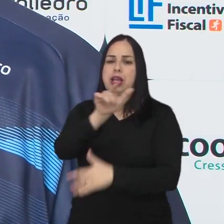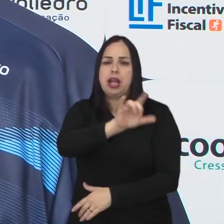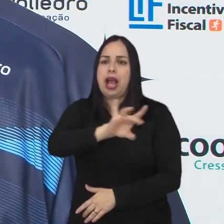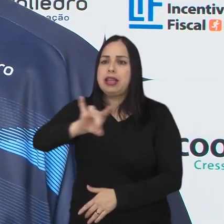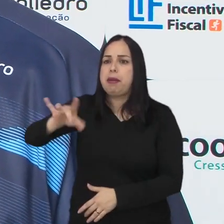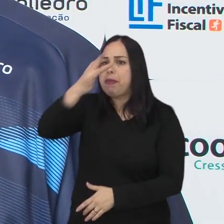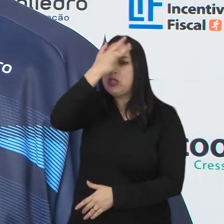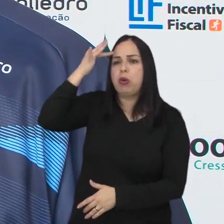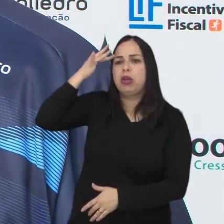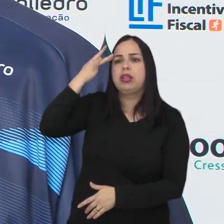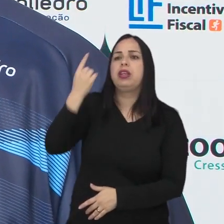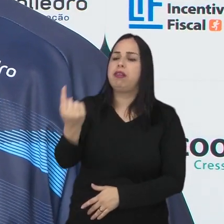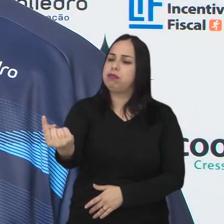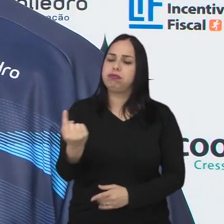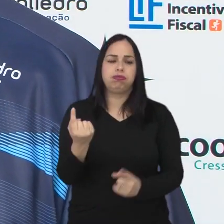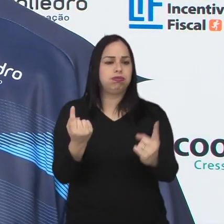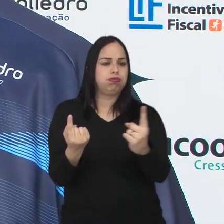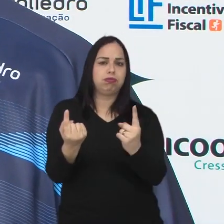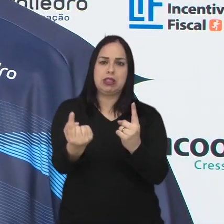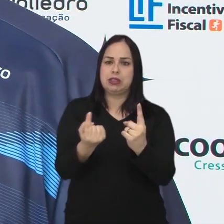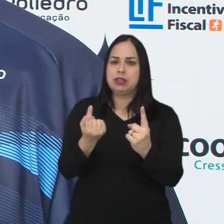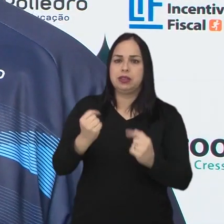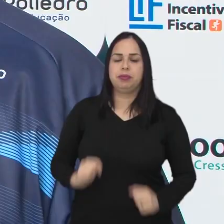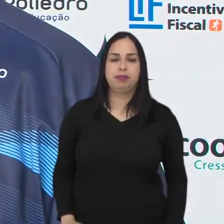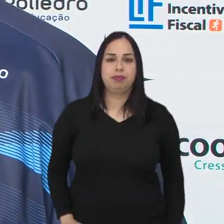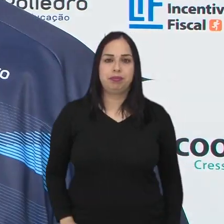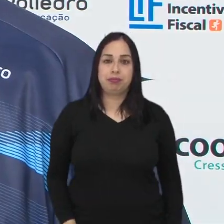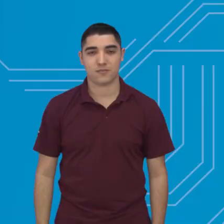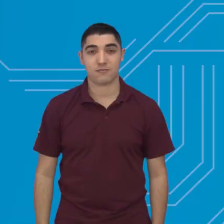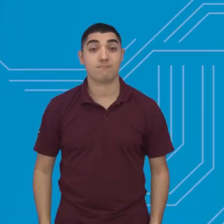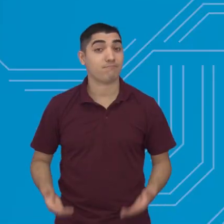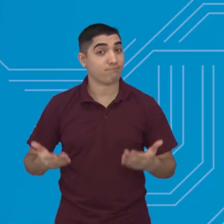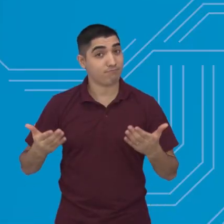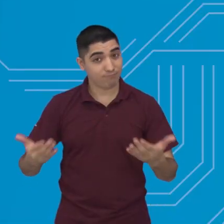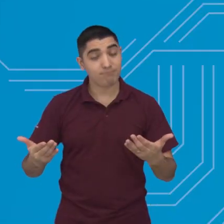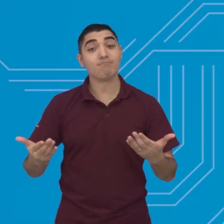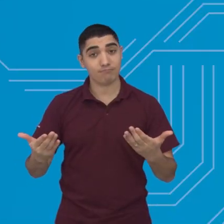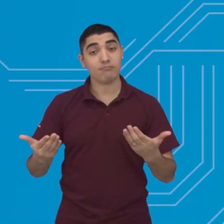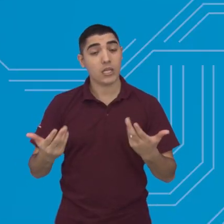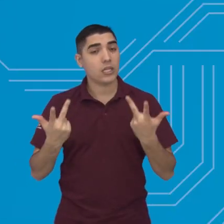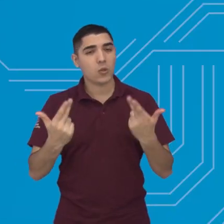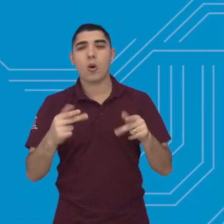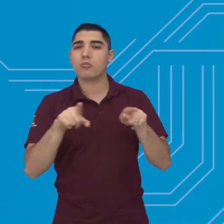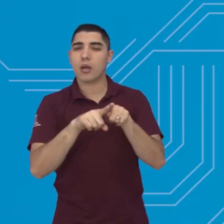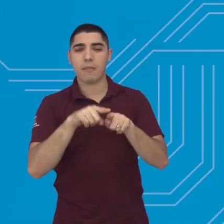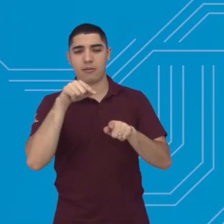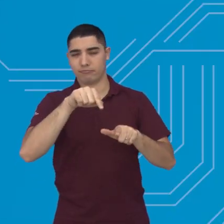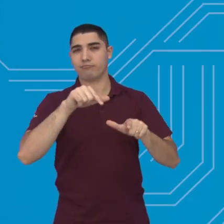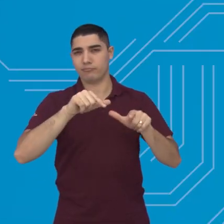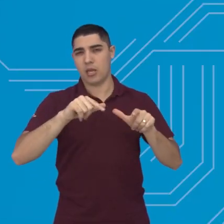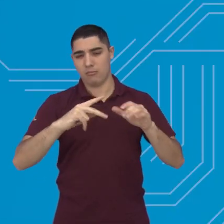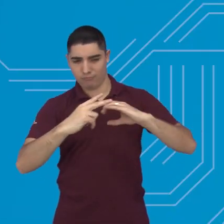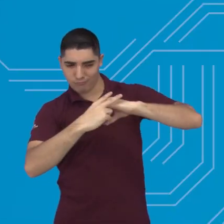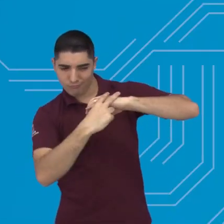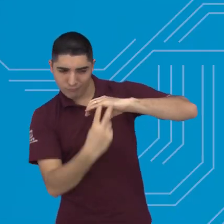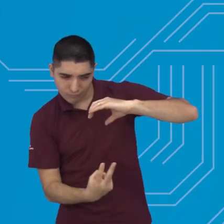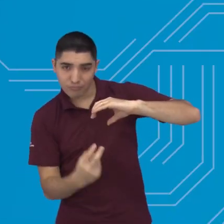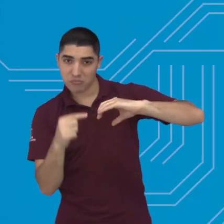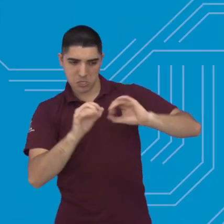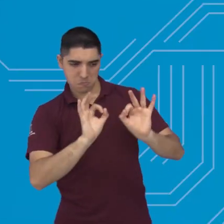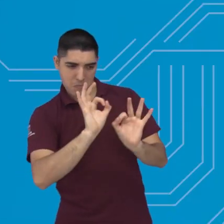potencial de cada garoto que a gente vai encontrando nas categorias. E assim como aconteceu com a Arena de Esportes, que agora é a